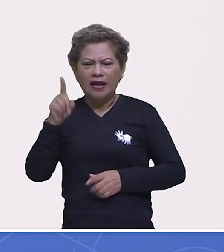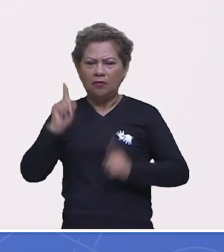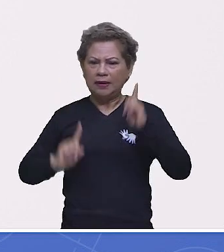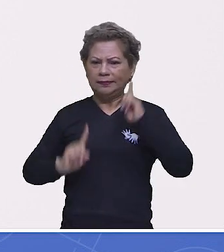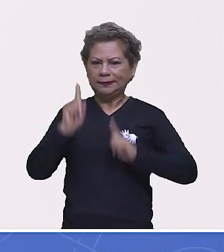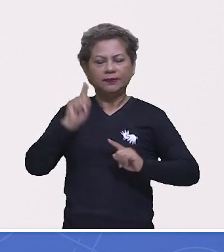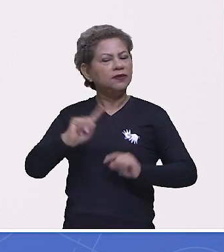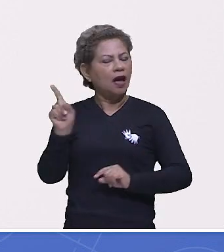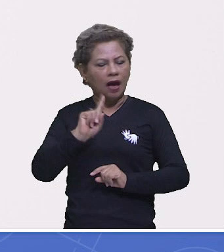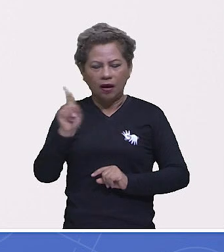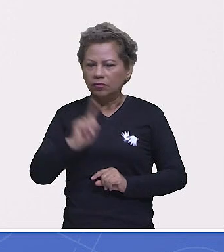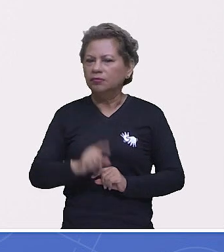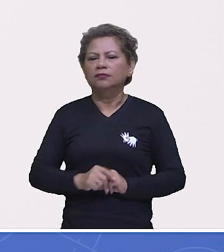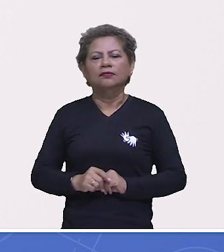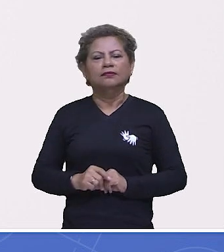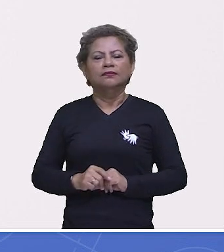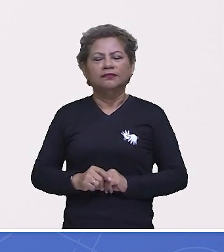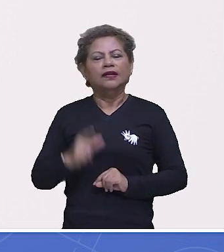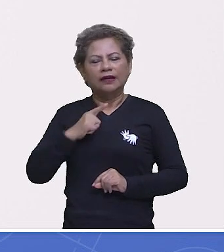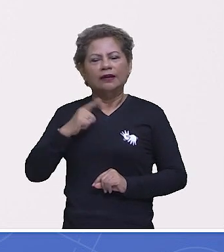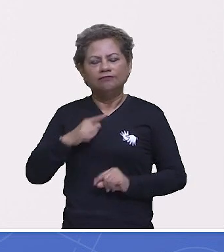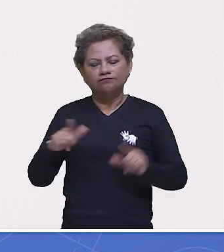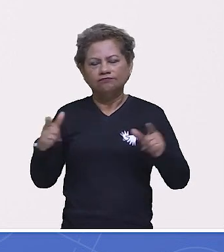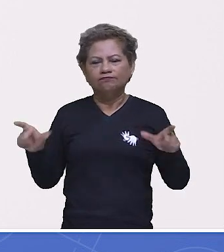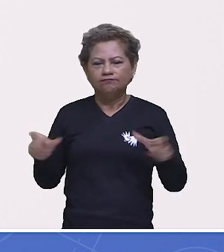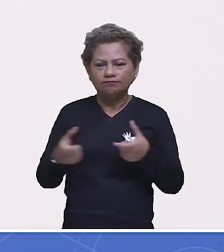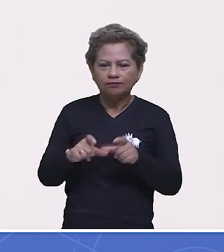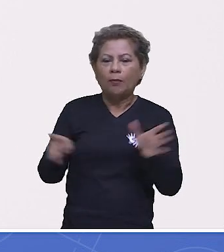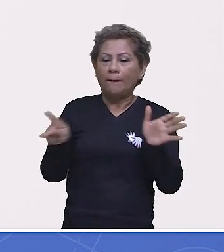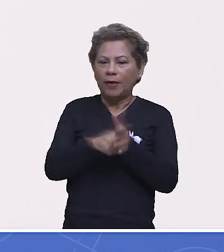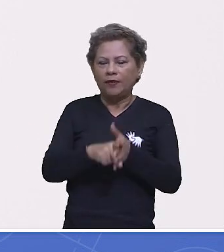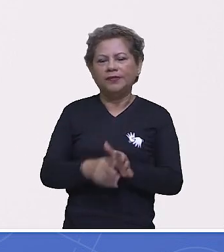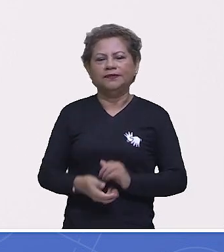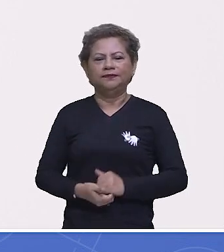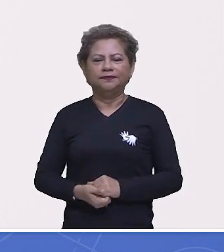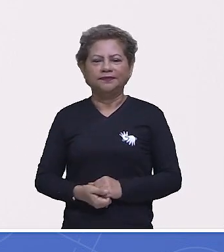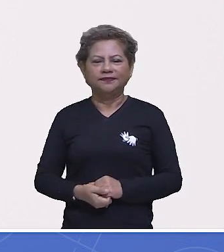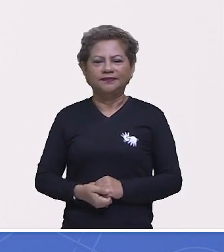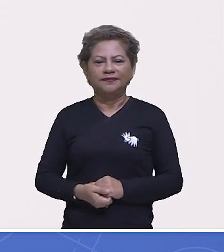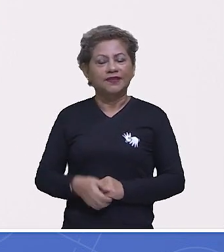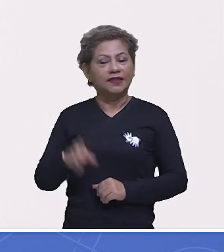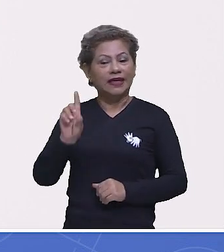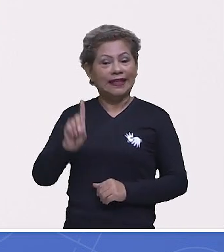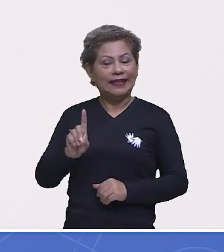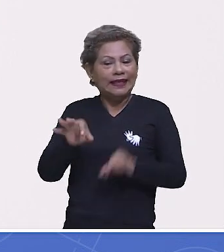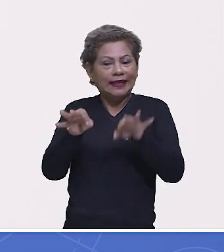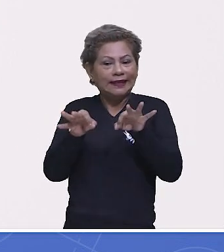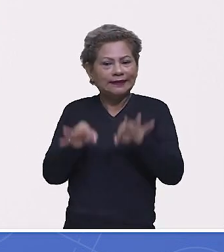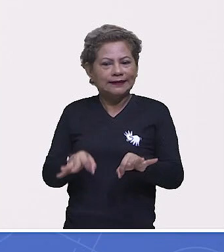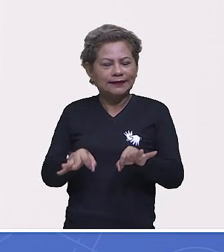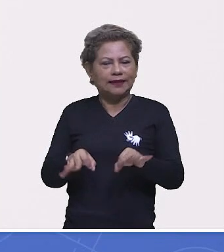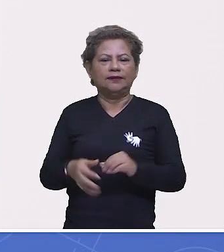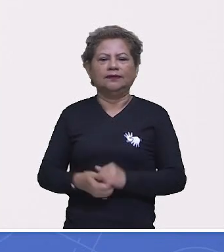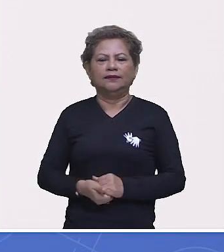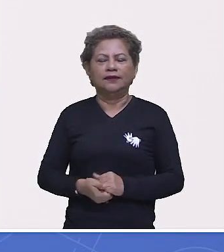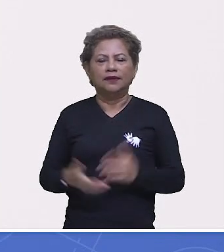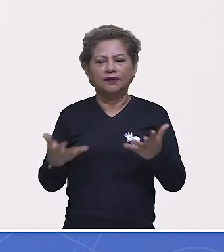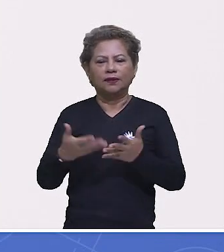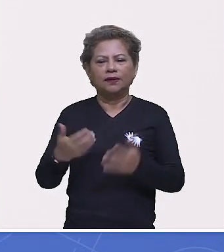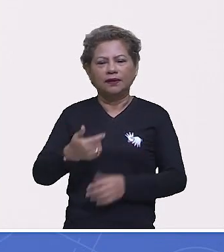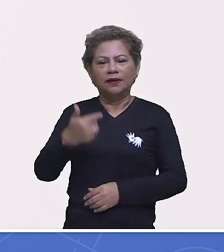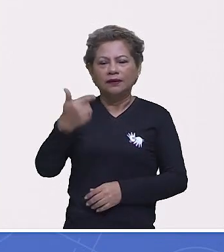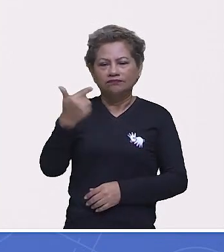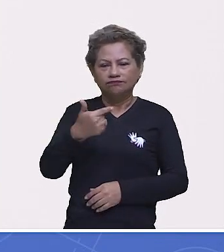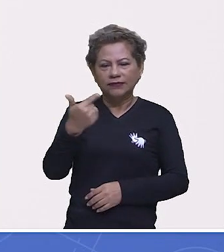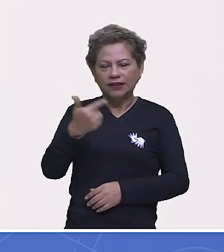gente? Então, essa é a resposta aí da nossa questão número 12, letra D. E agora vamos ver a segunda questão, que é a